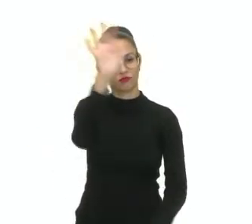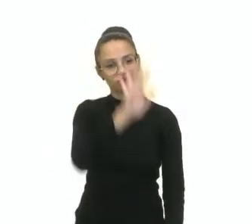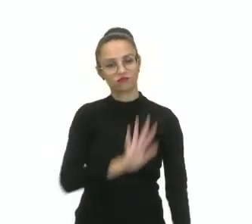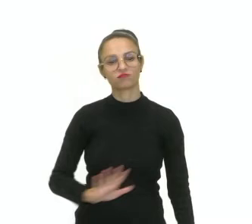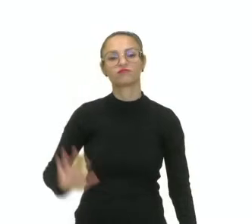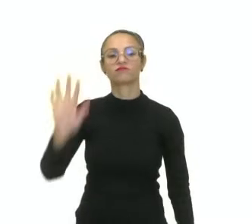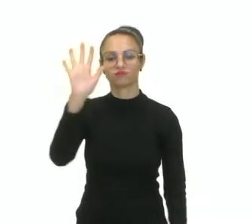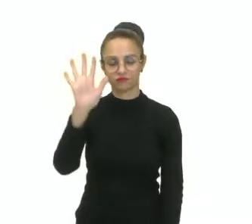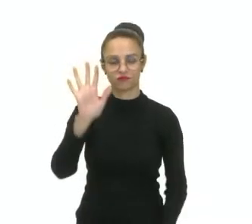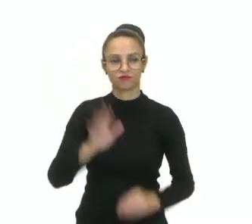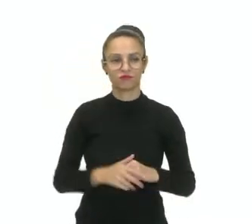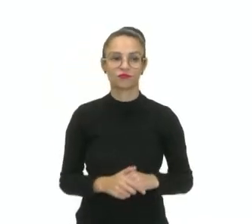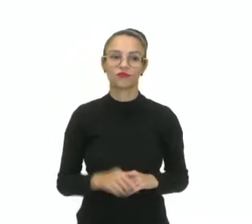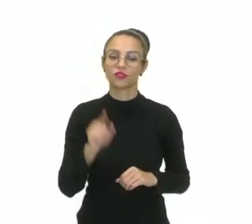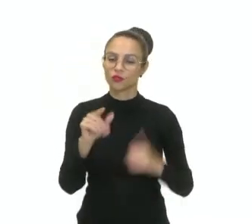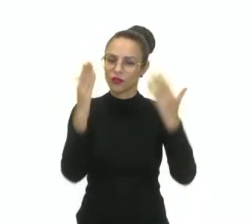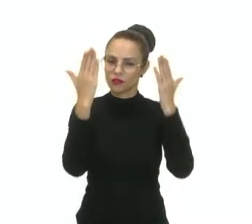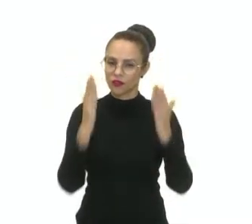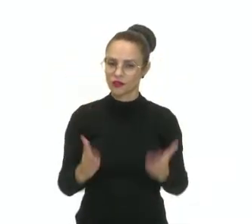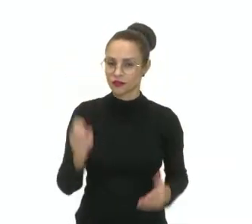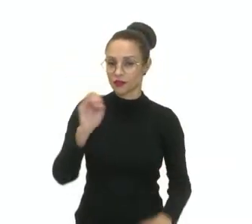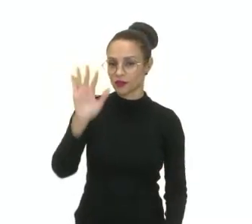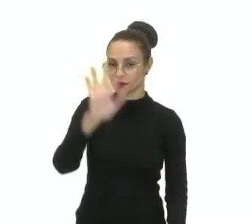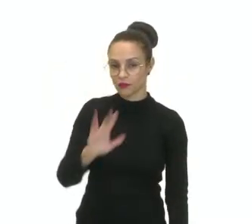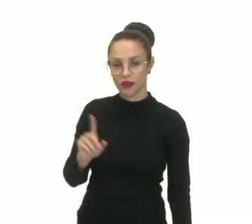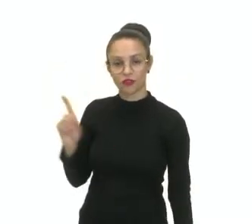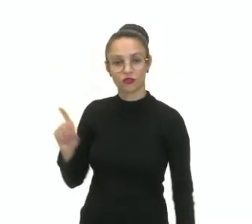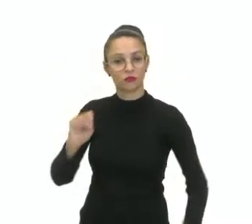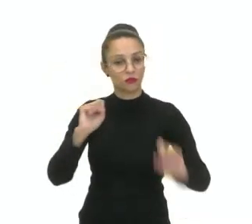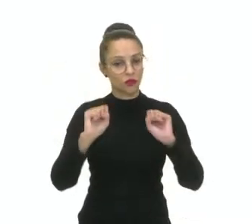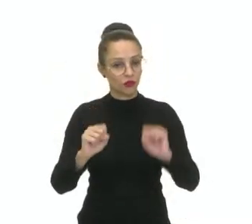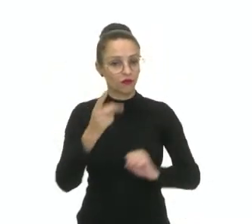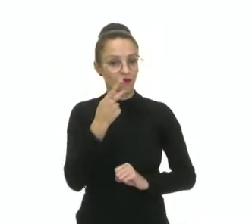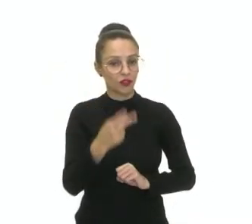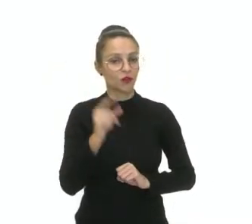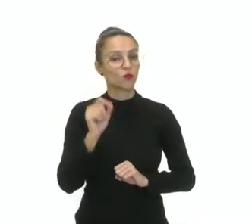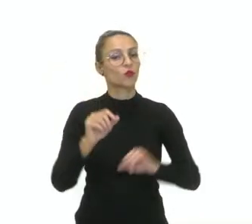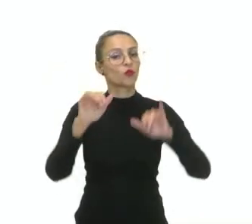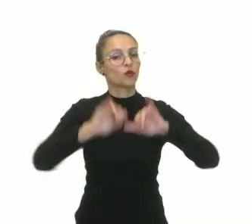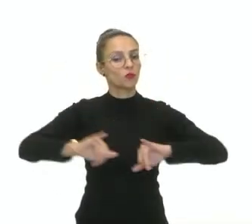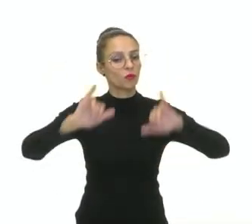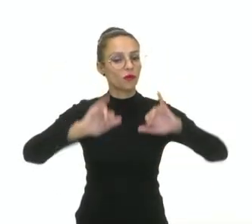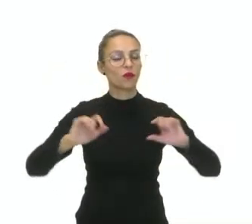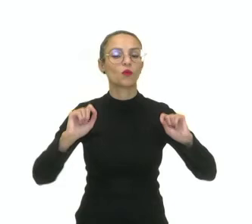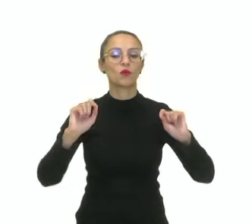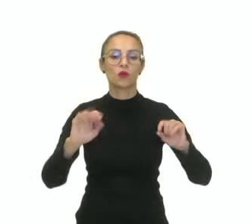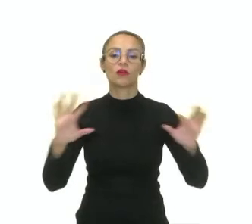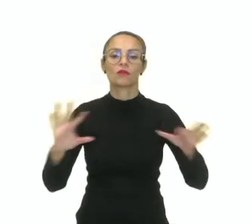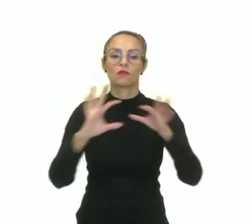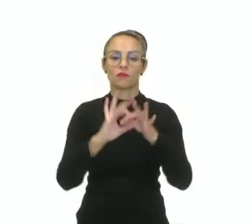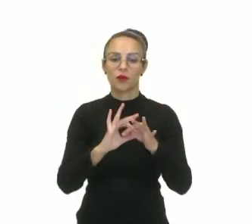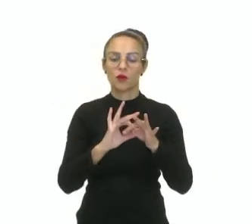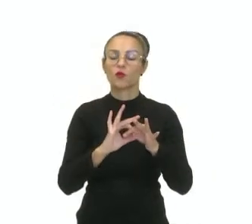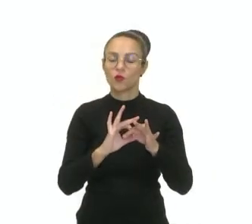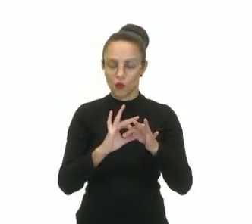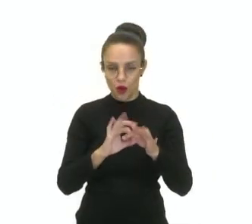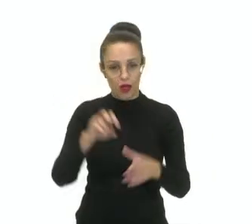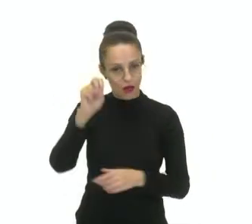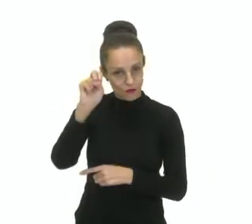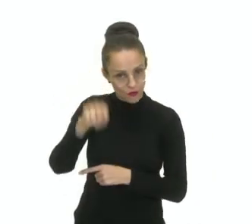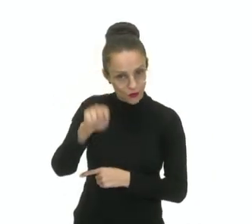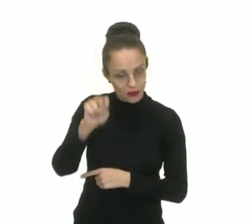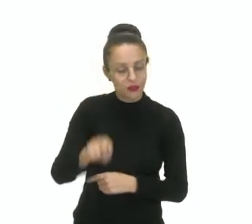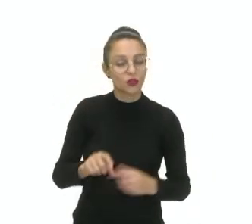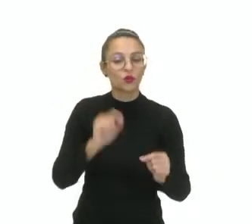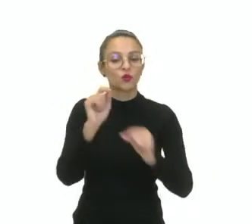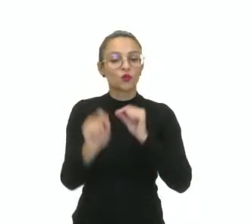nacional. Analisando a imagem, podemos afirmar que a propaganda efetua-se por meio de uma afirmação, a